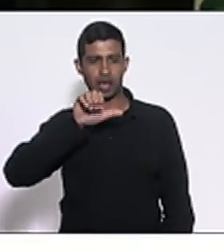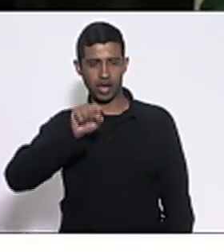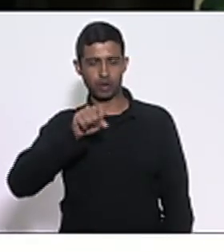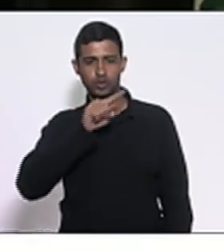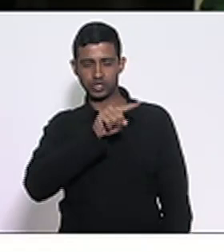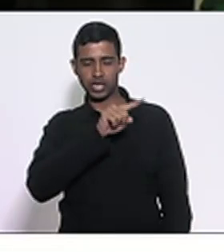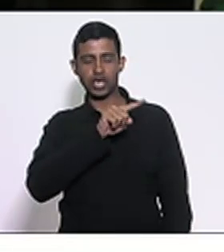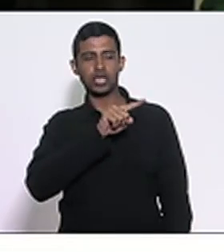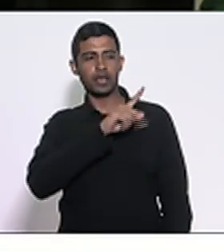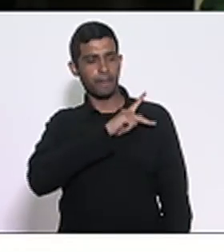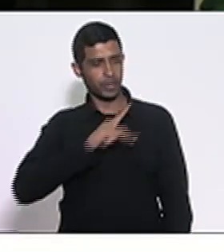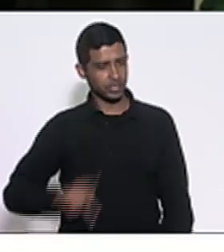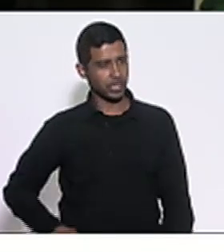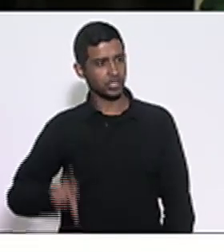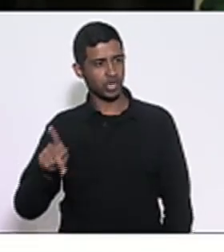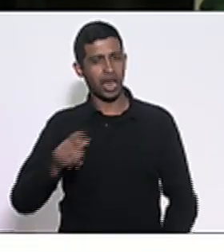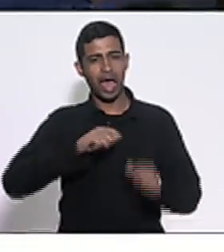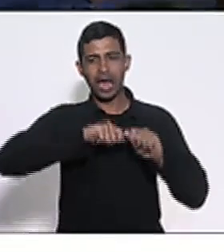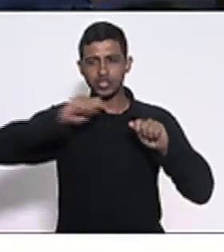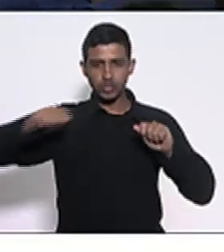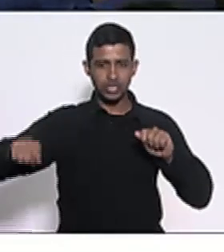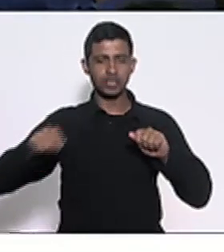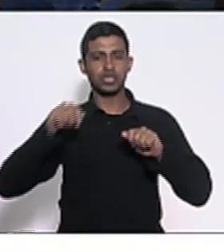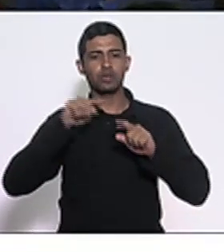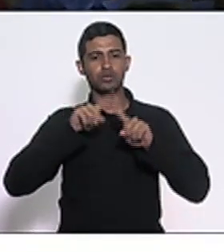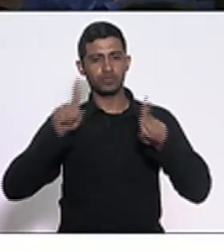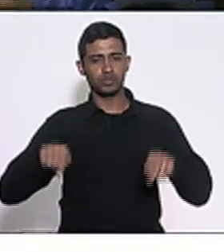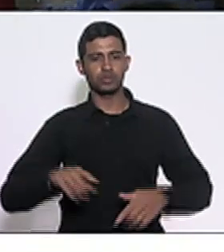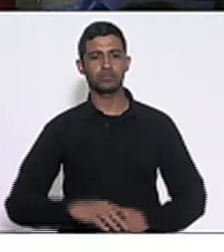Prodérgio. Obrigado pela sua presença, é um prazer tê-lo aqui.